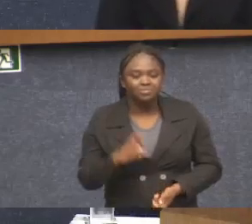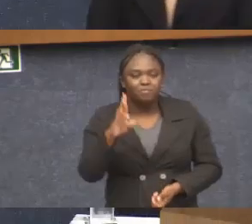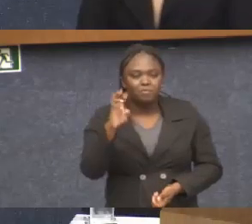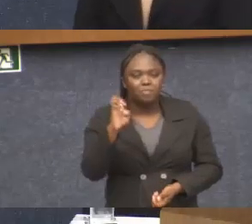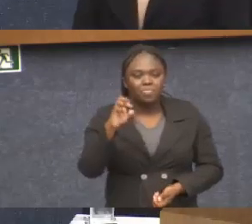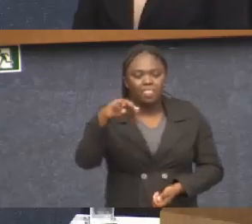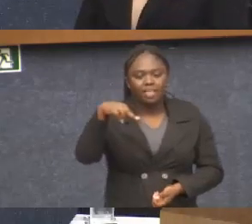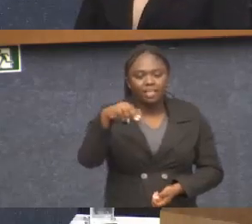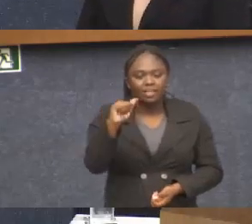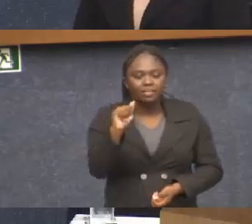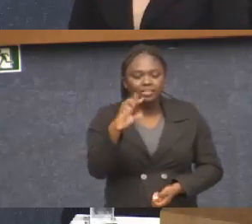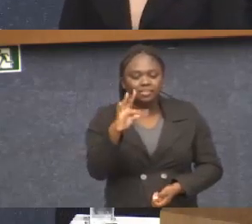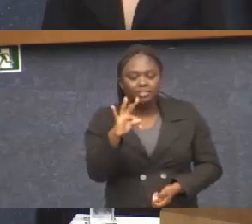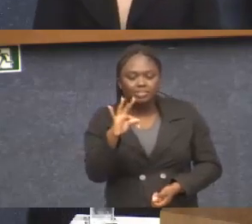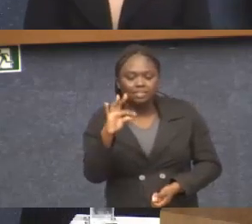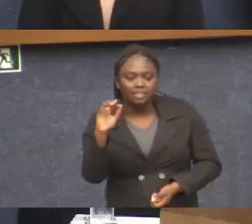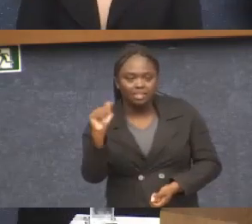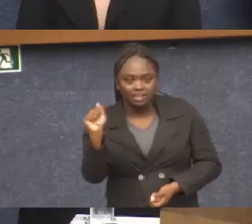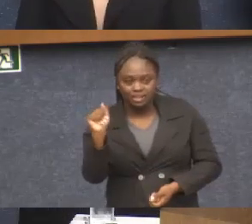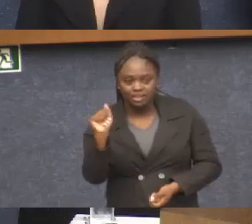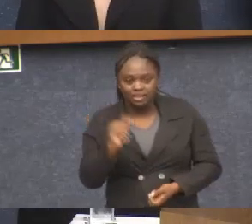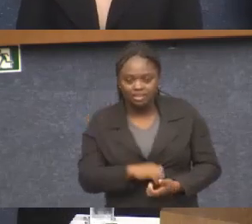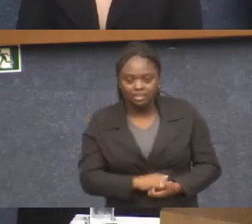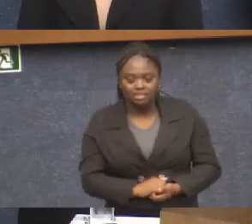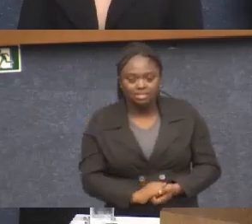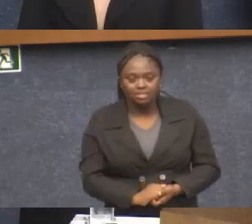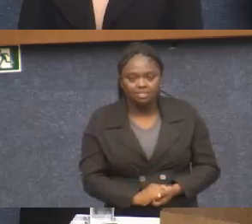Renata Cota Malaquia.